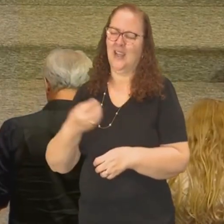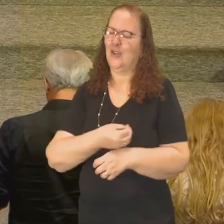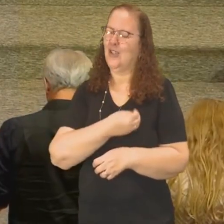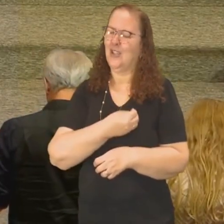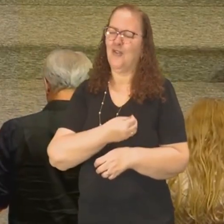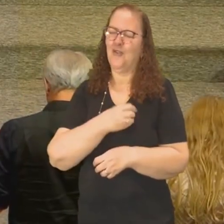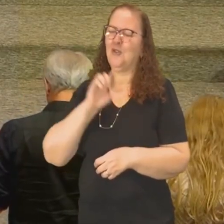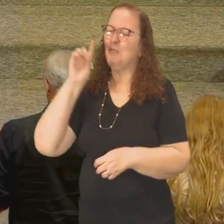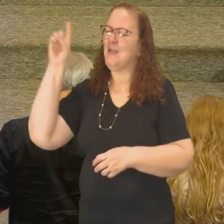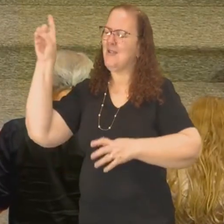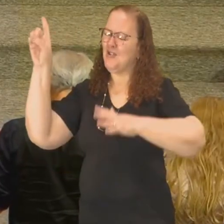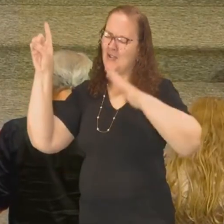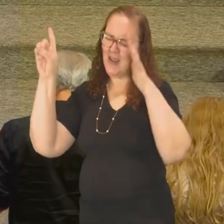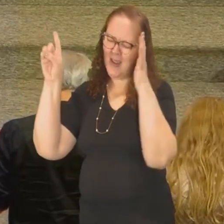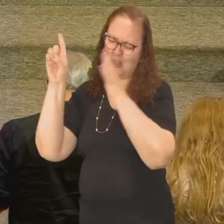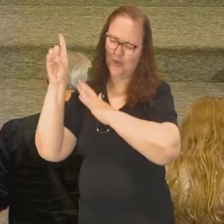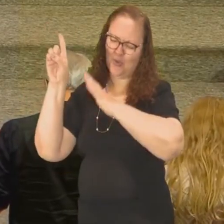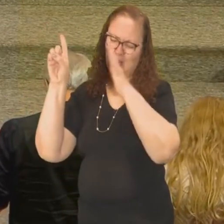para Te adorar.